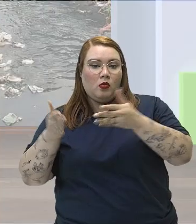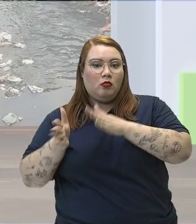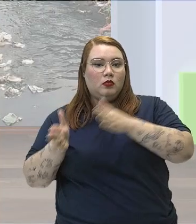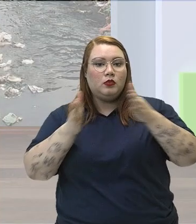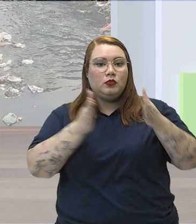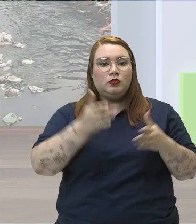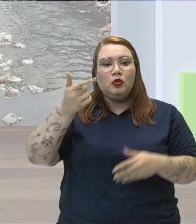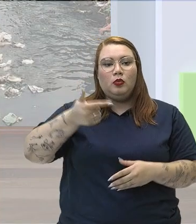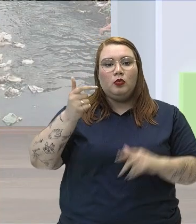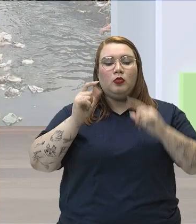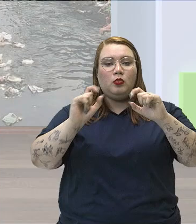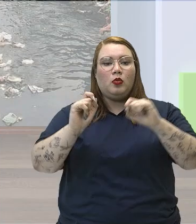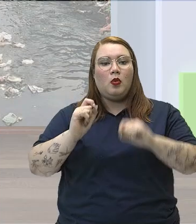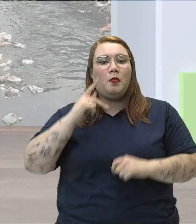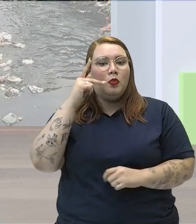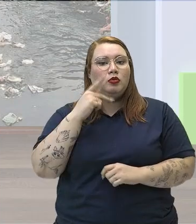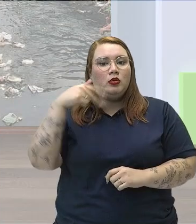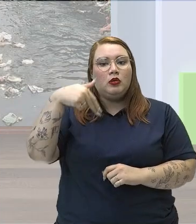conhecida como